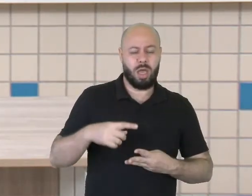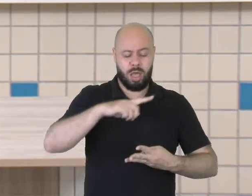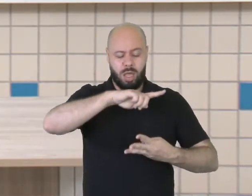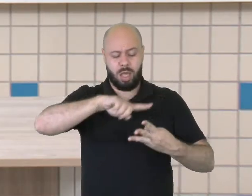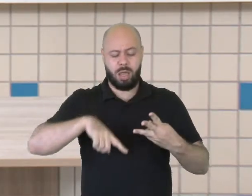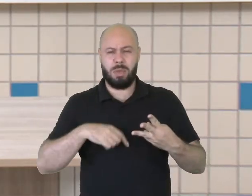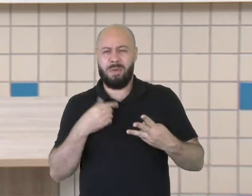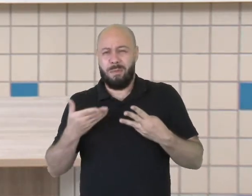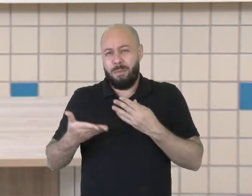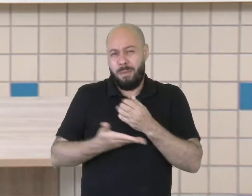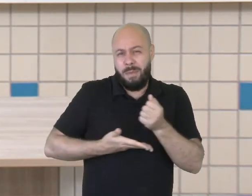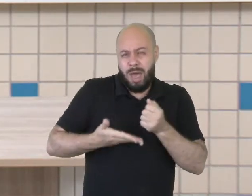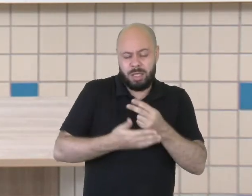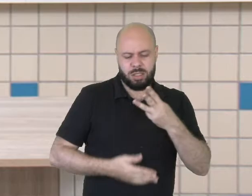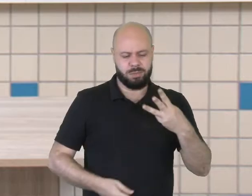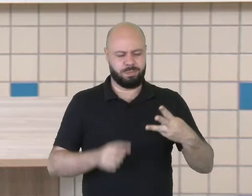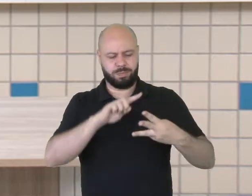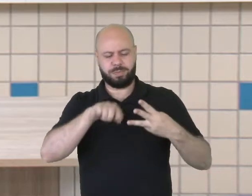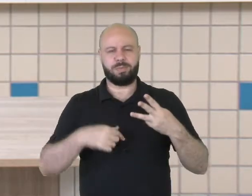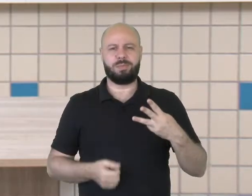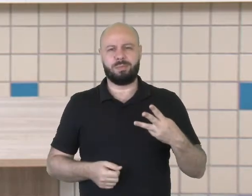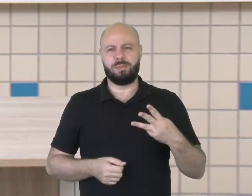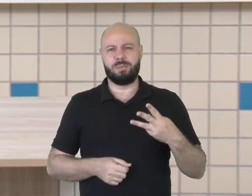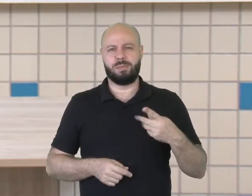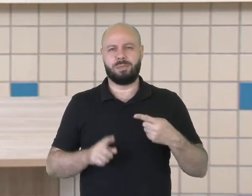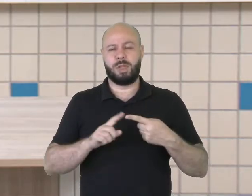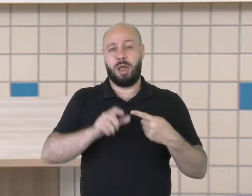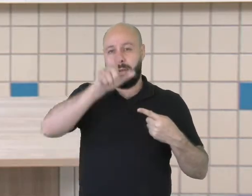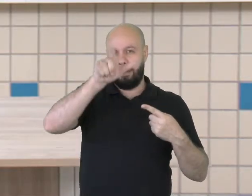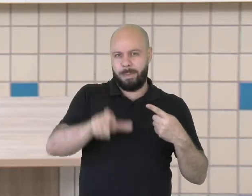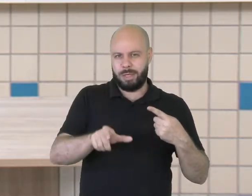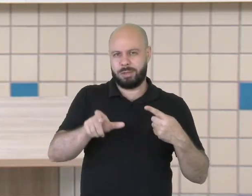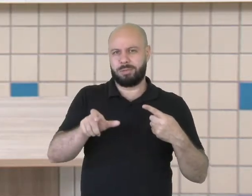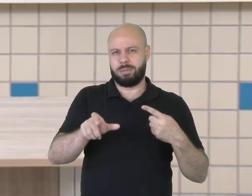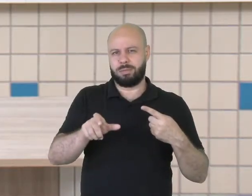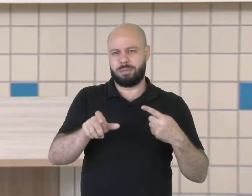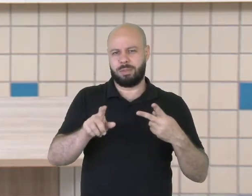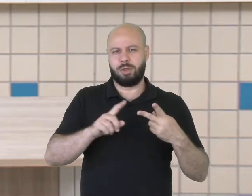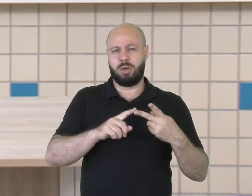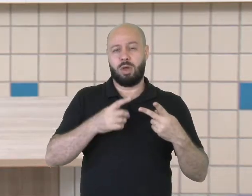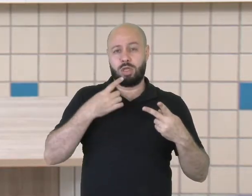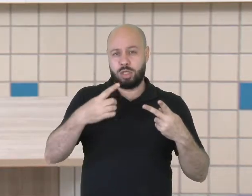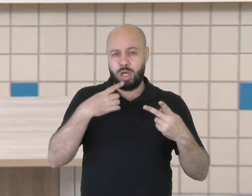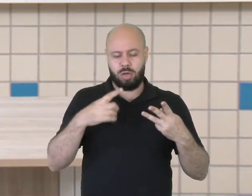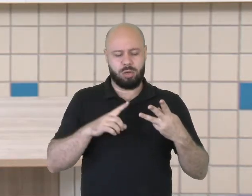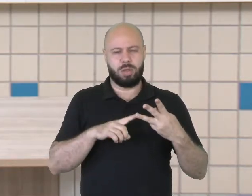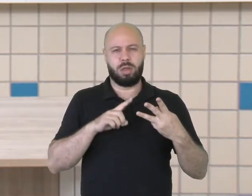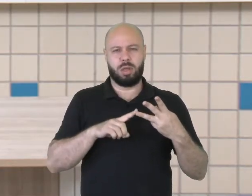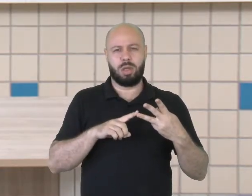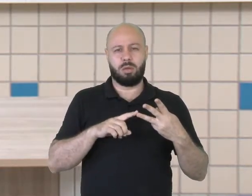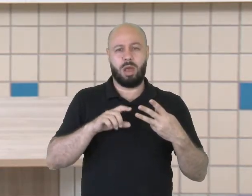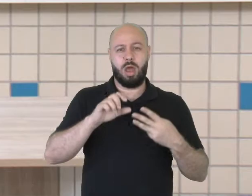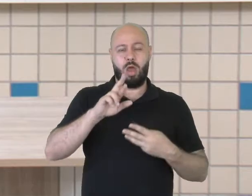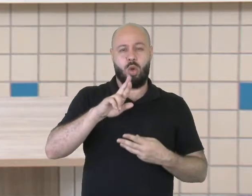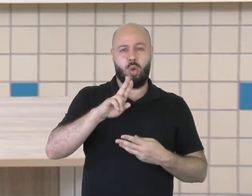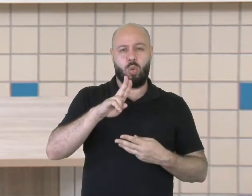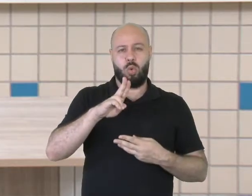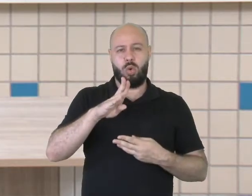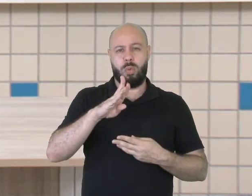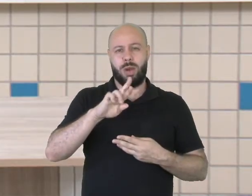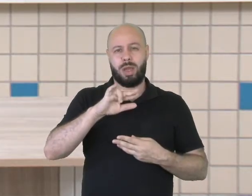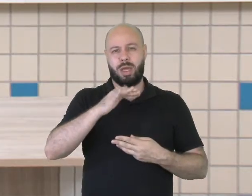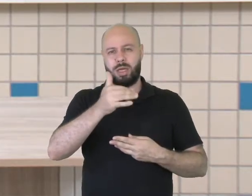elementos fundamentais: a personagem, os diálogos e as rubricas.